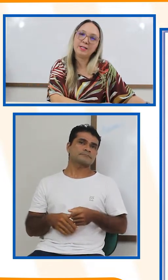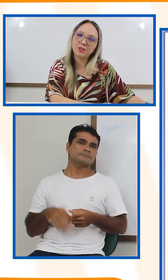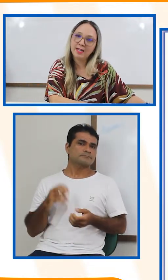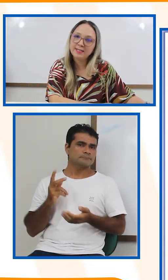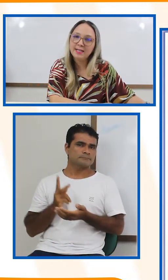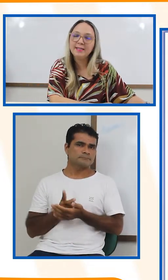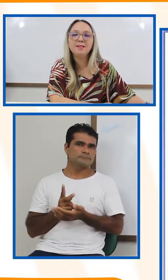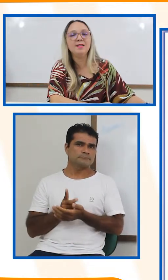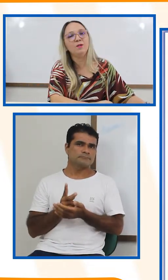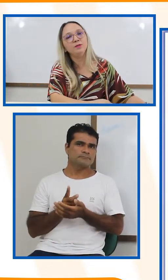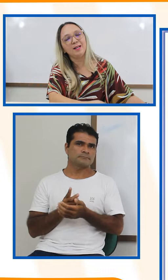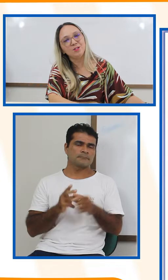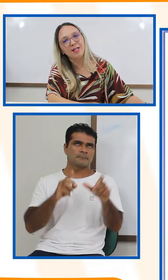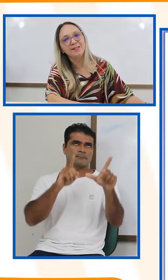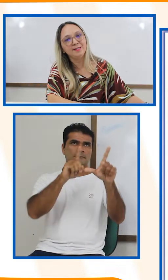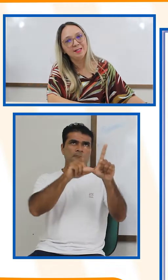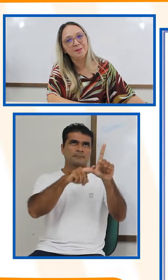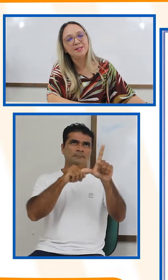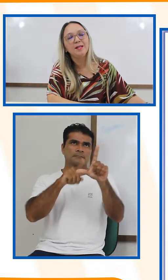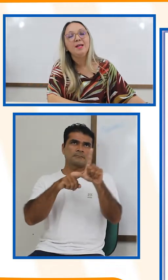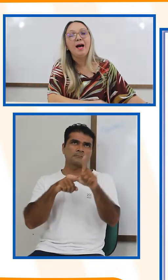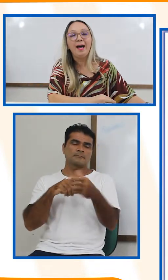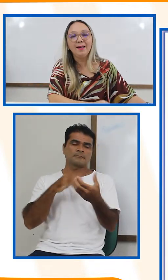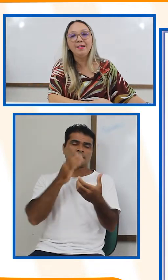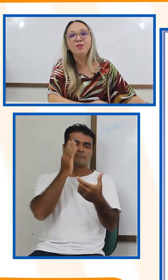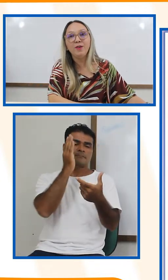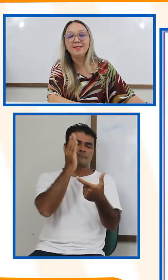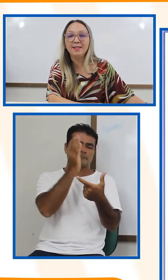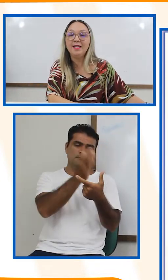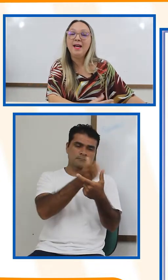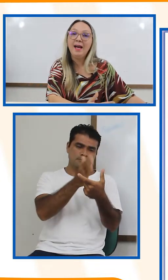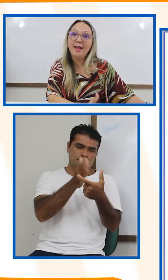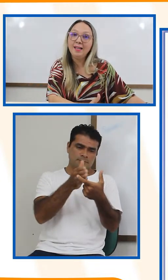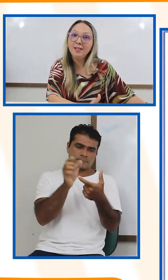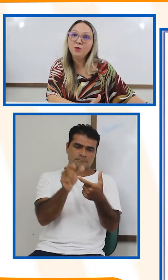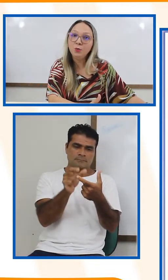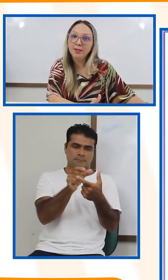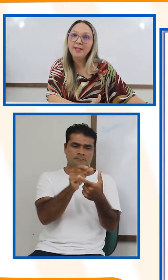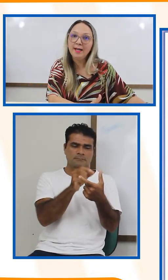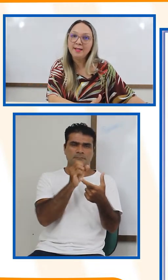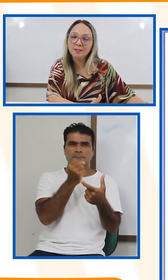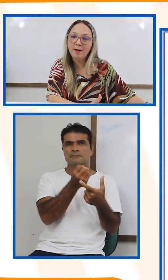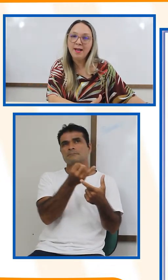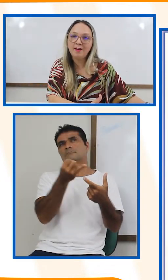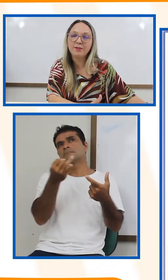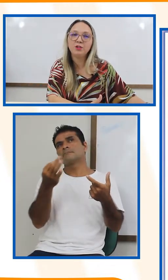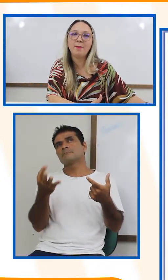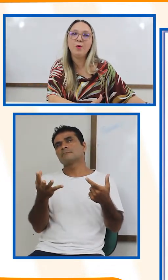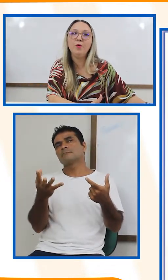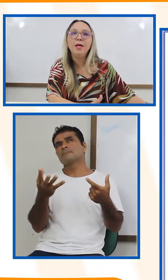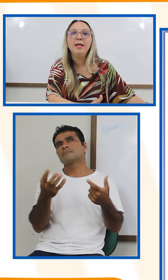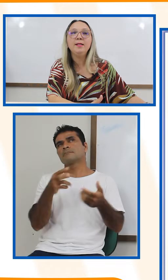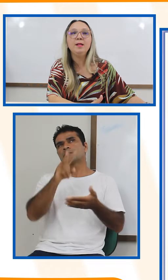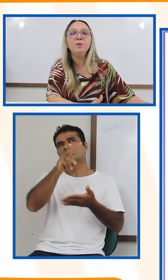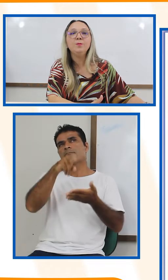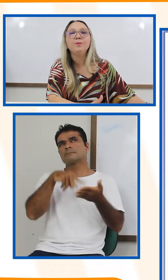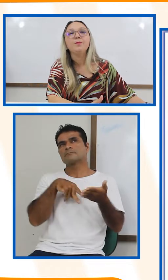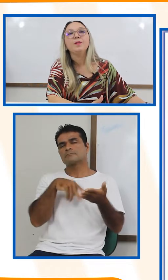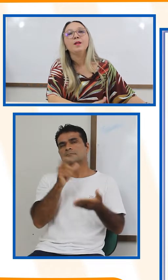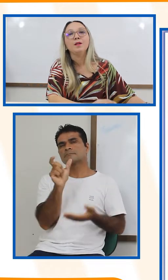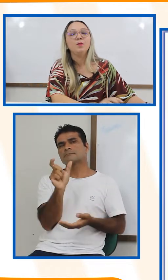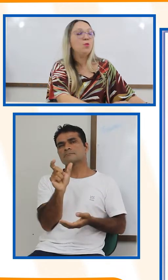a contagem das letras e a contagem das sílabas, além de fazer a leitura das palavras, tá bom?